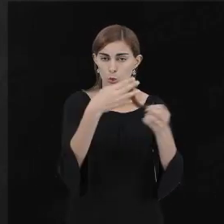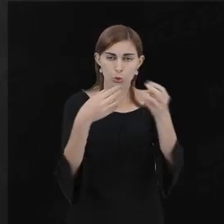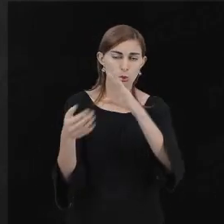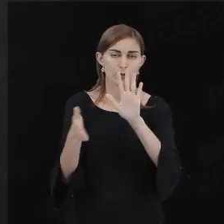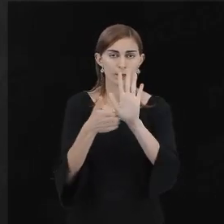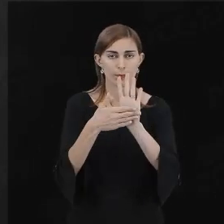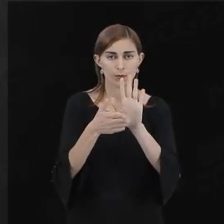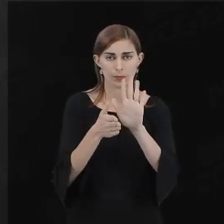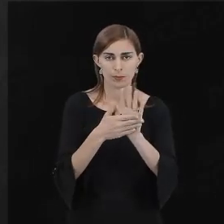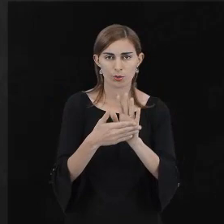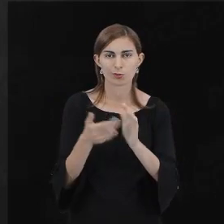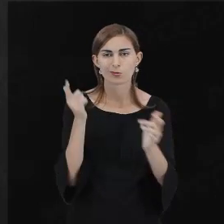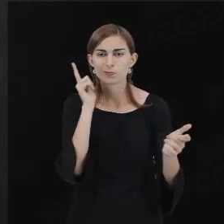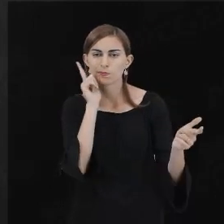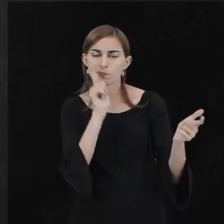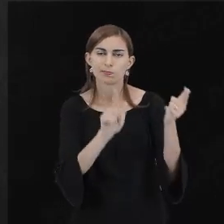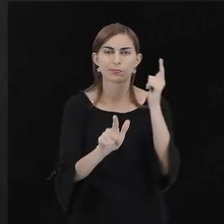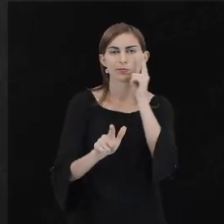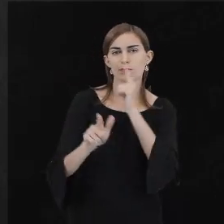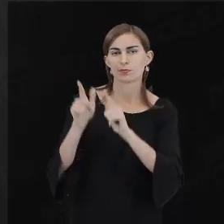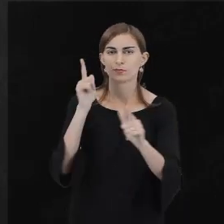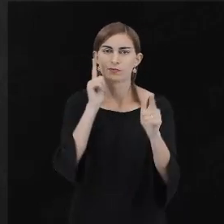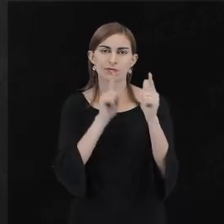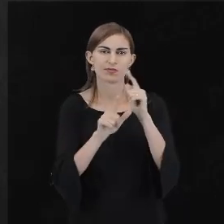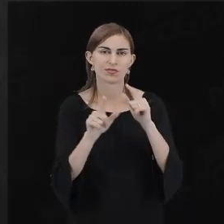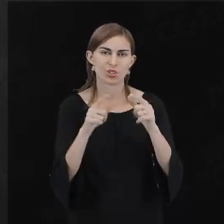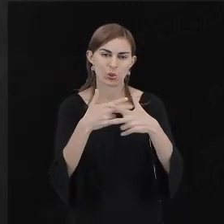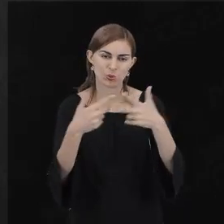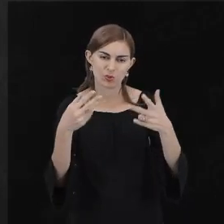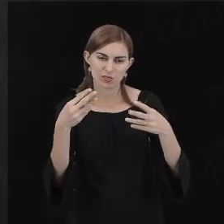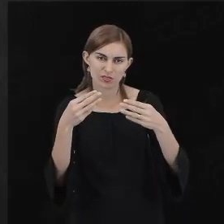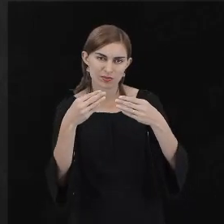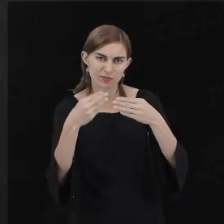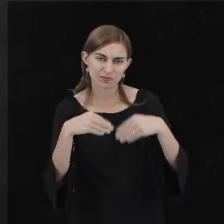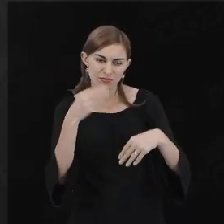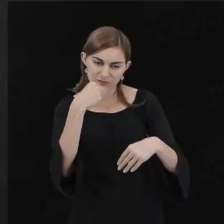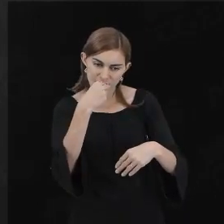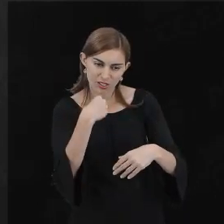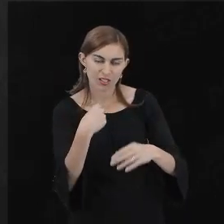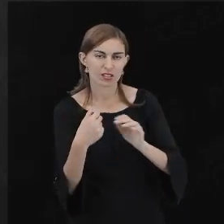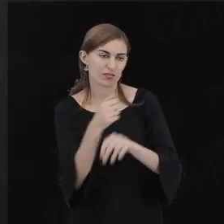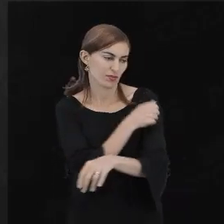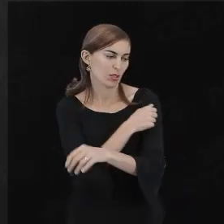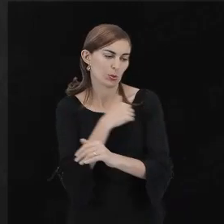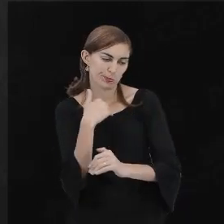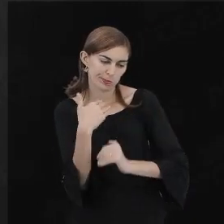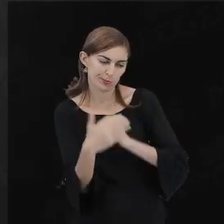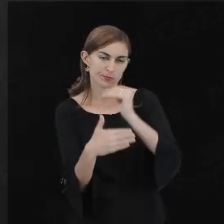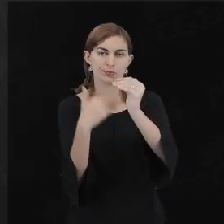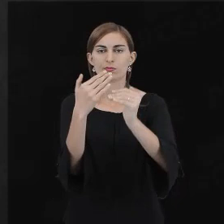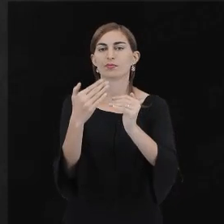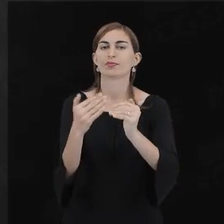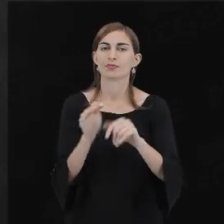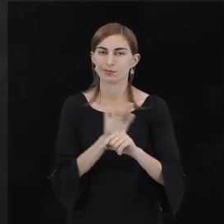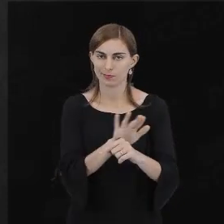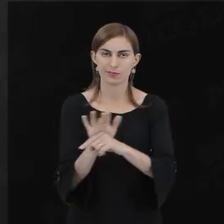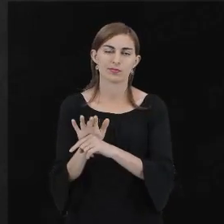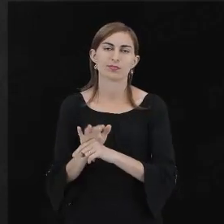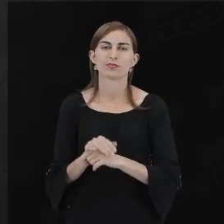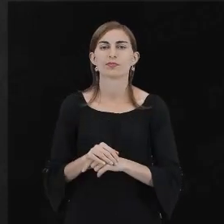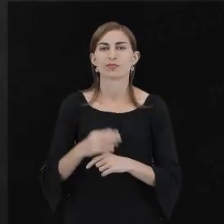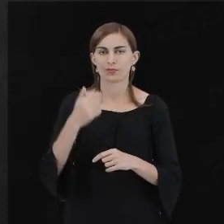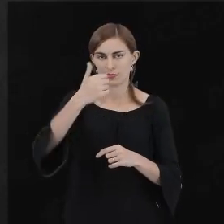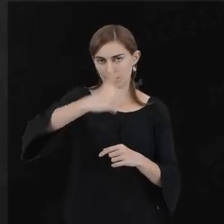para superar essas defasagens que os alunos apresentam nos seus desempenhos, né? Por muito tempo a gente teve uma